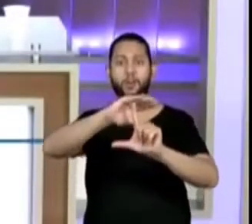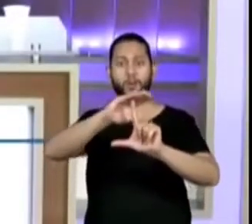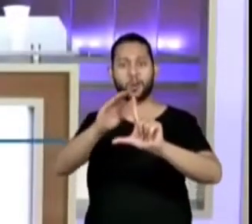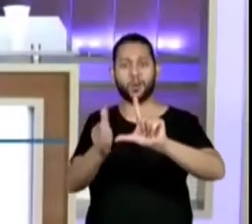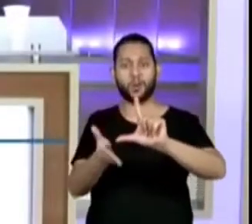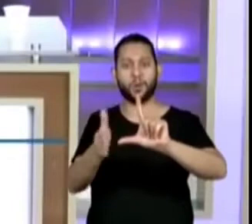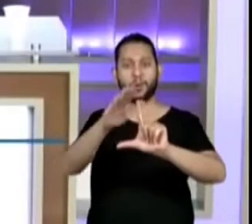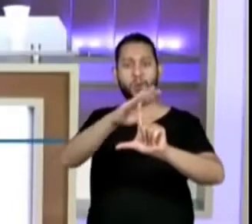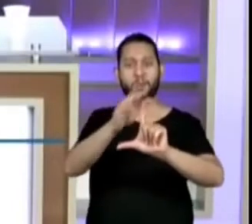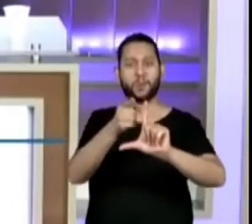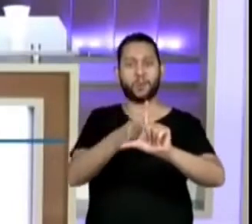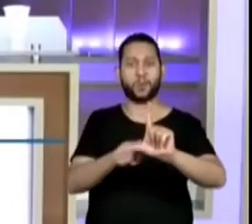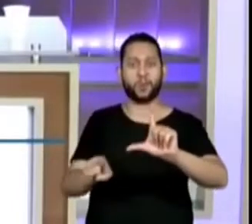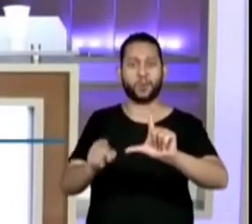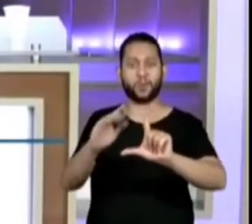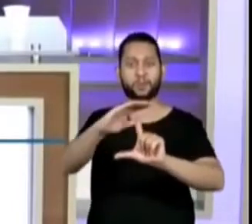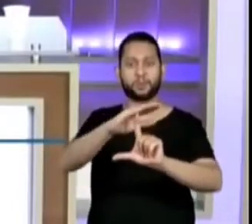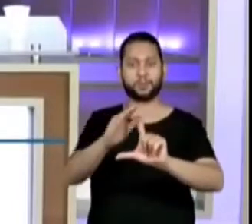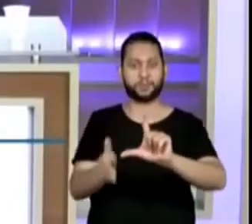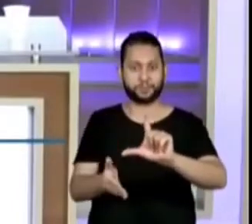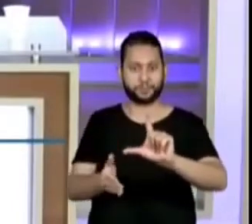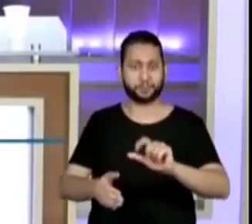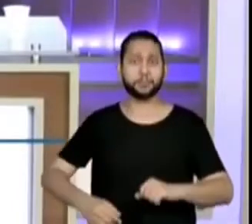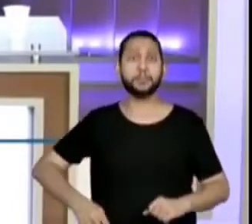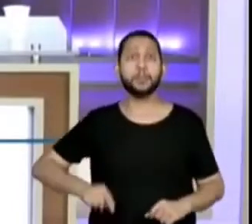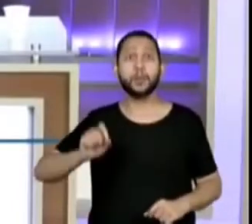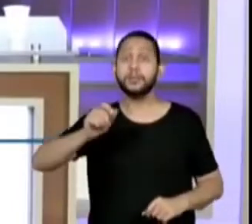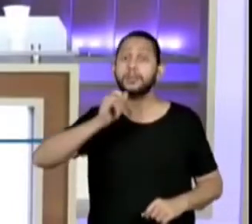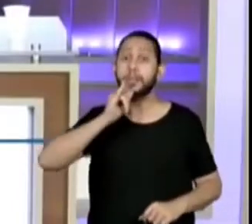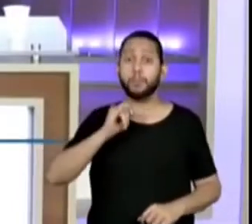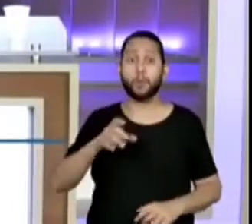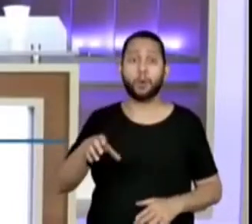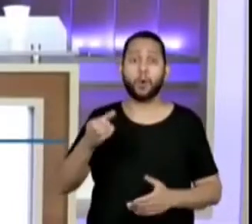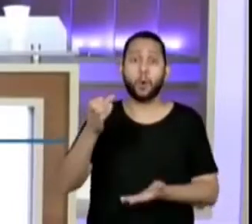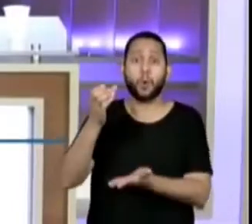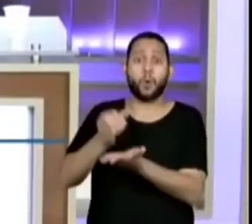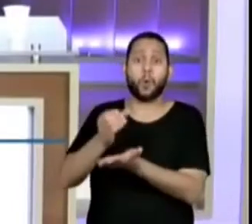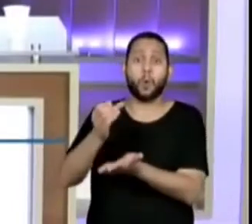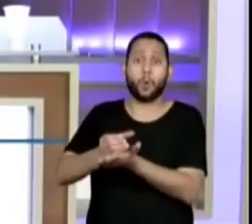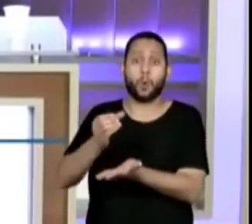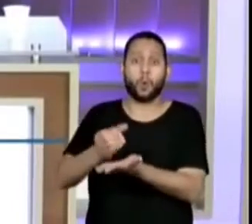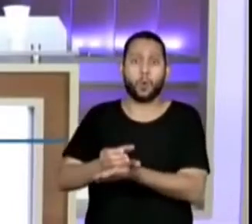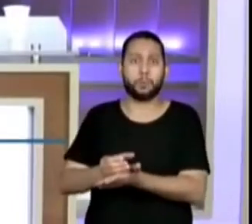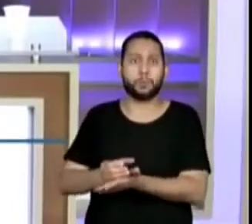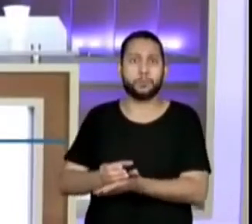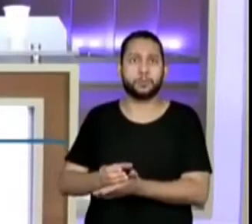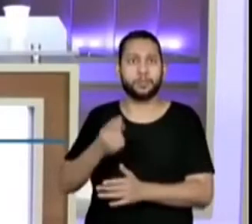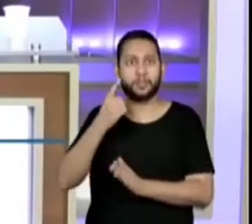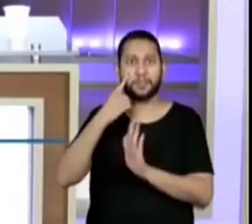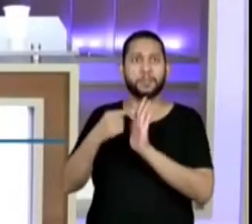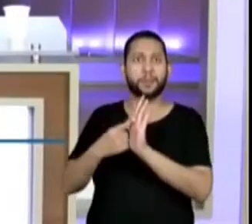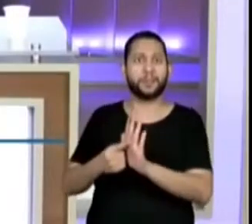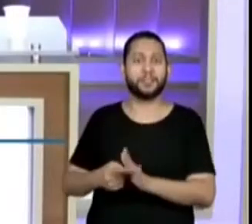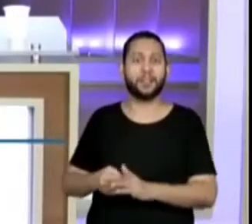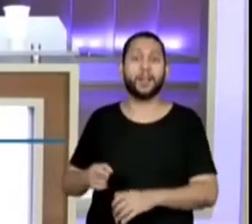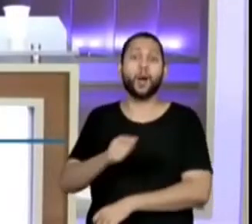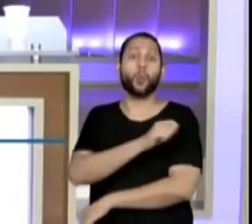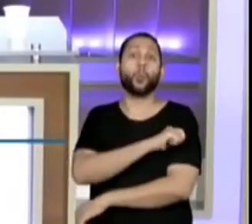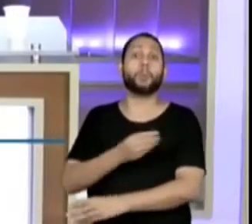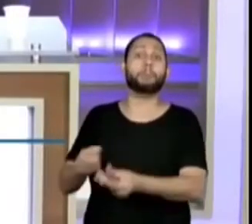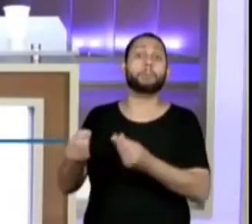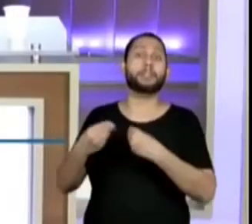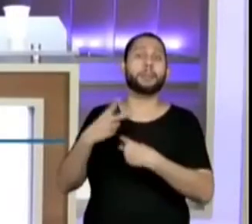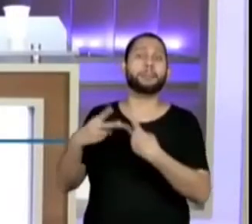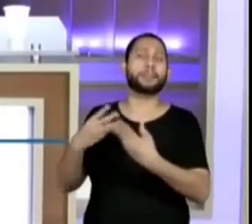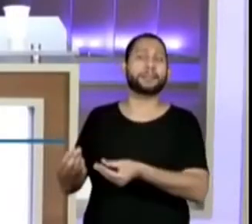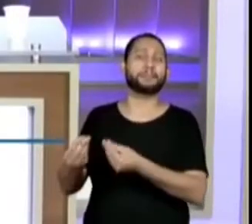uma folha que eu tinha. Eu peguei esse copo que uma aluna me deu. Você consegue aproximar aqui, por favor? Peguei